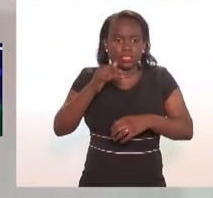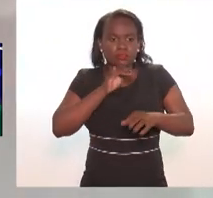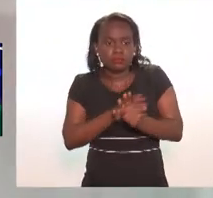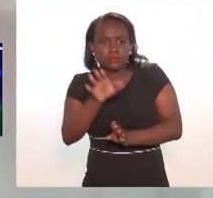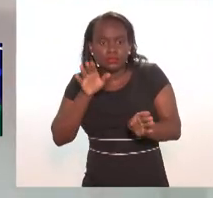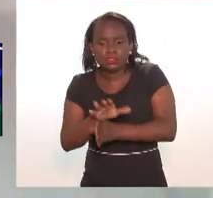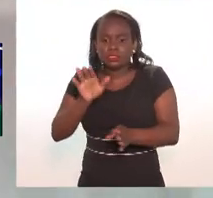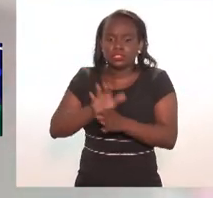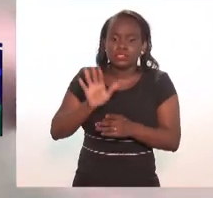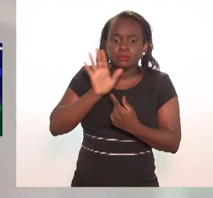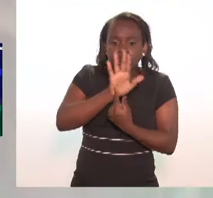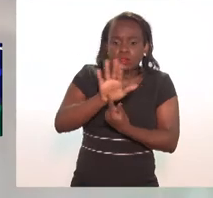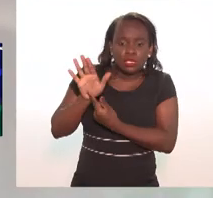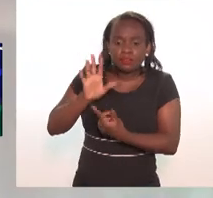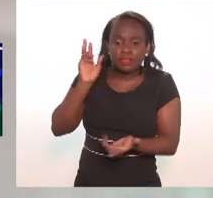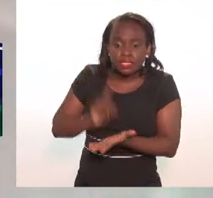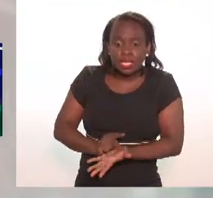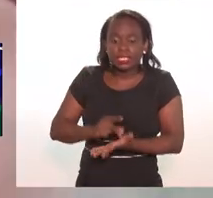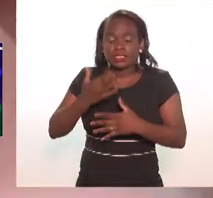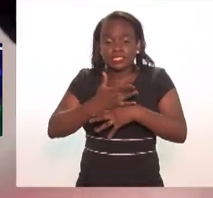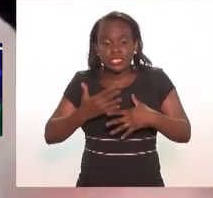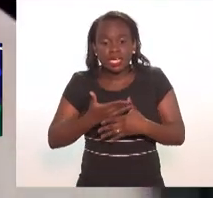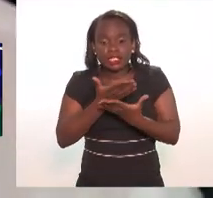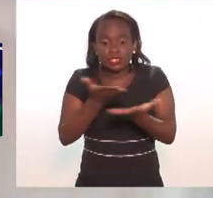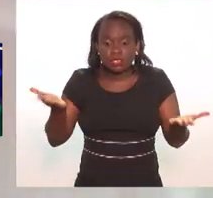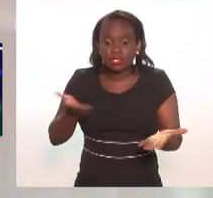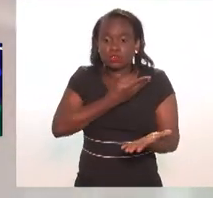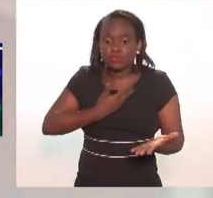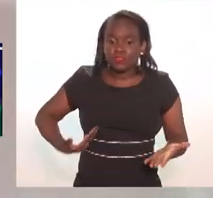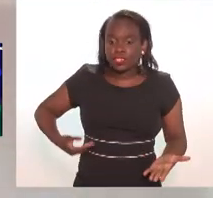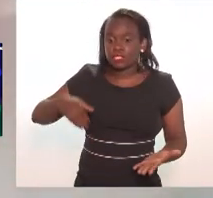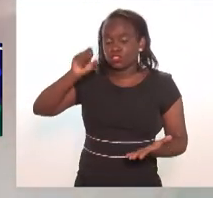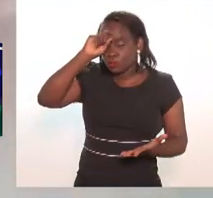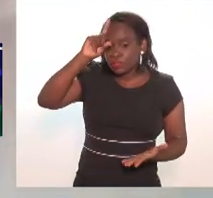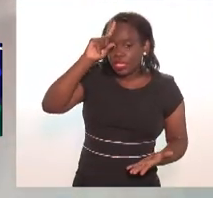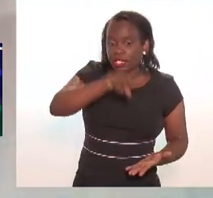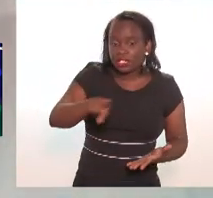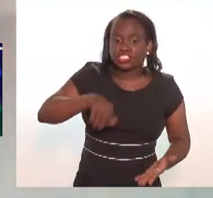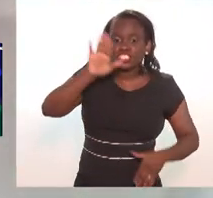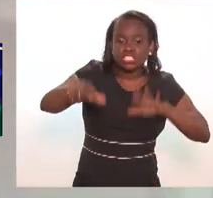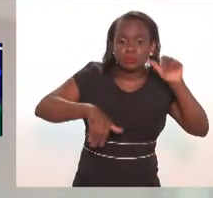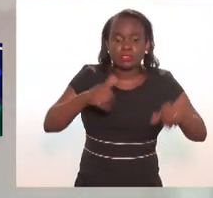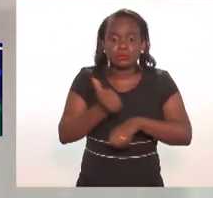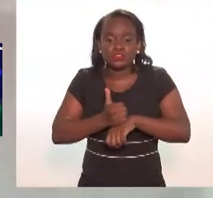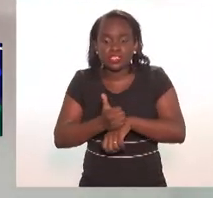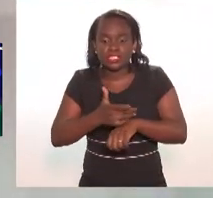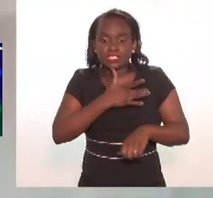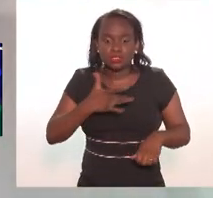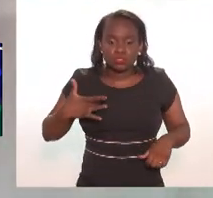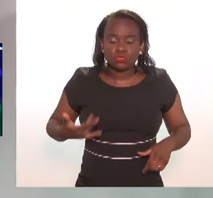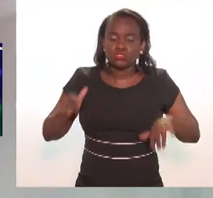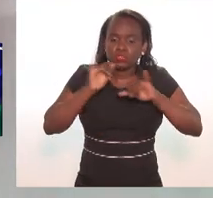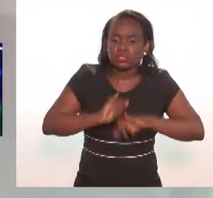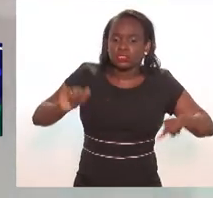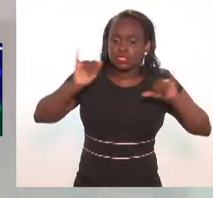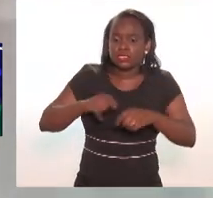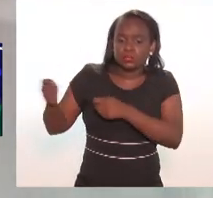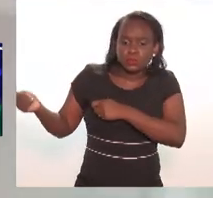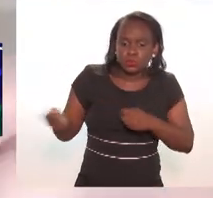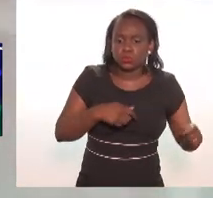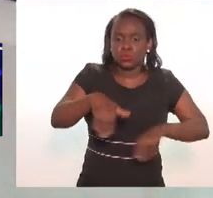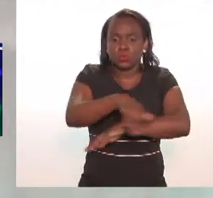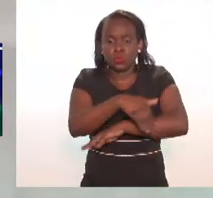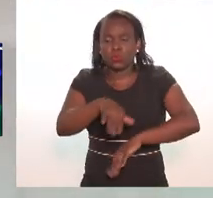e mostrando a realidade da cidade e da rede pública. Eu estaria chamando os profissionais de saúde para essa campanha permanente